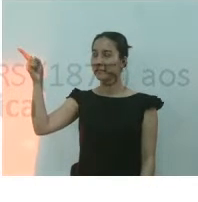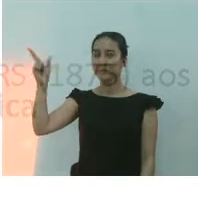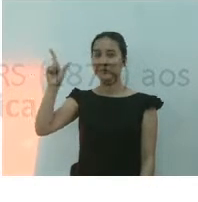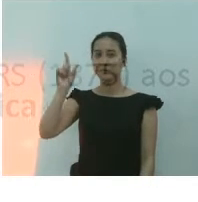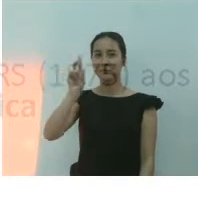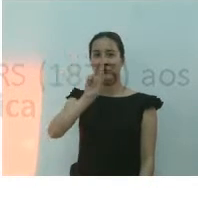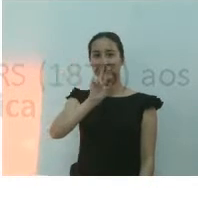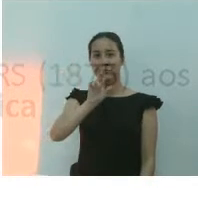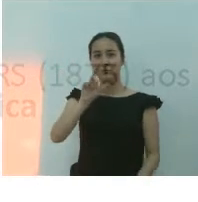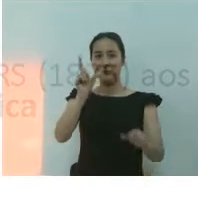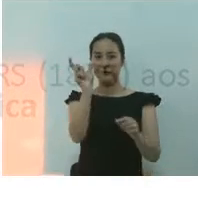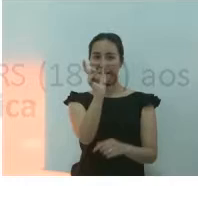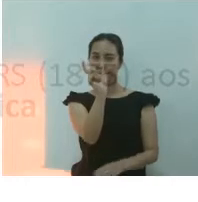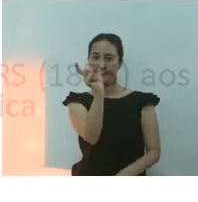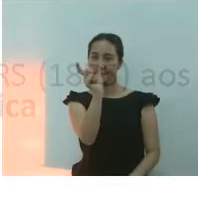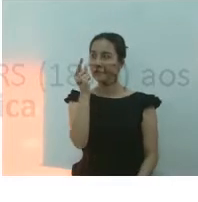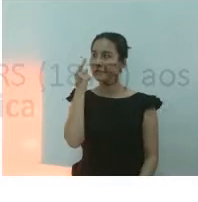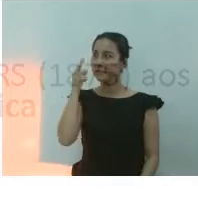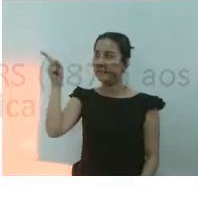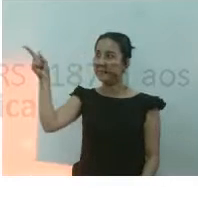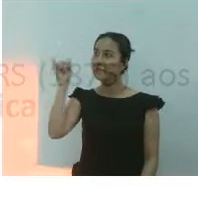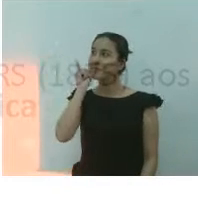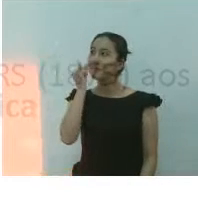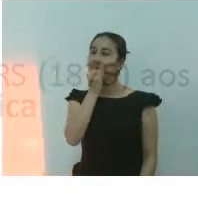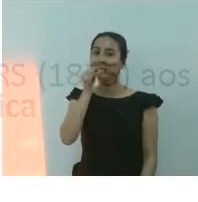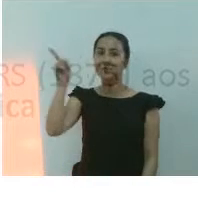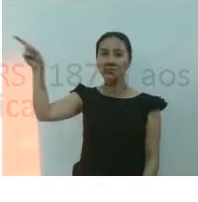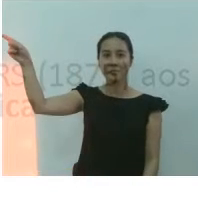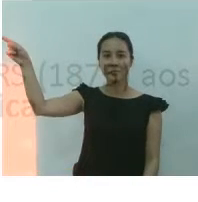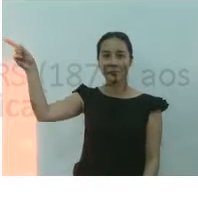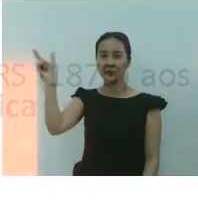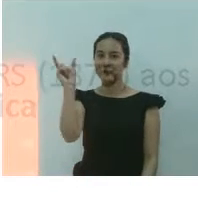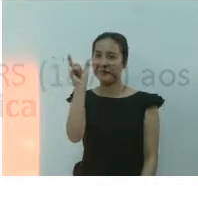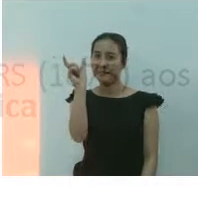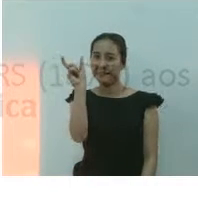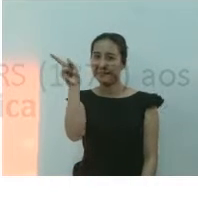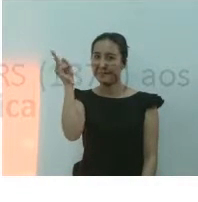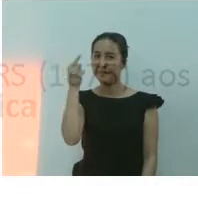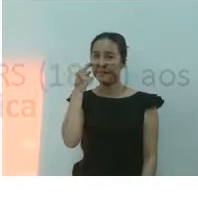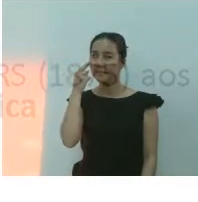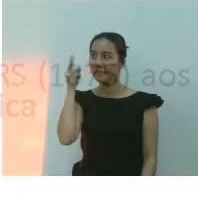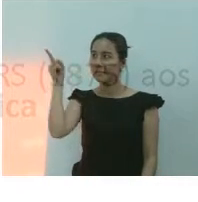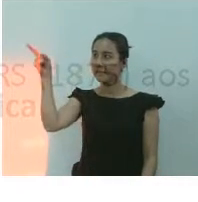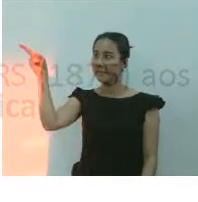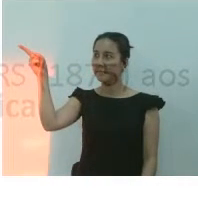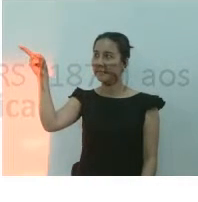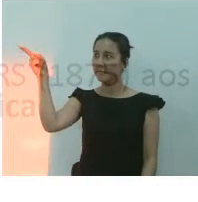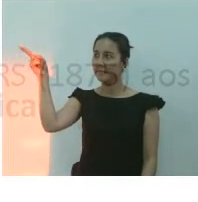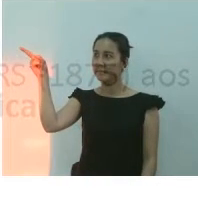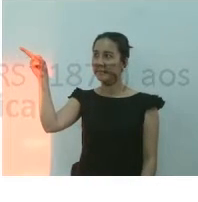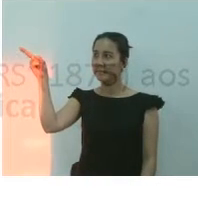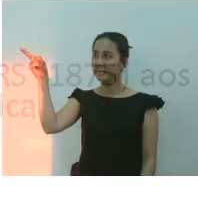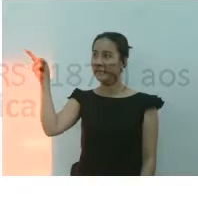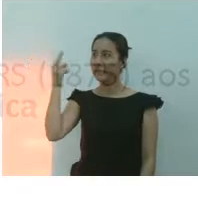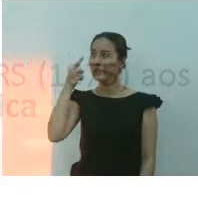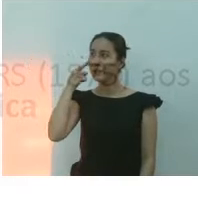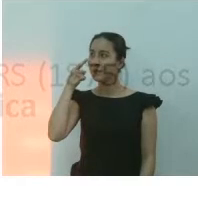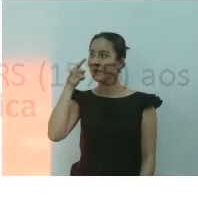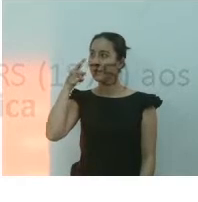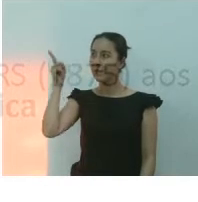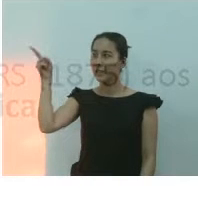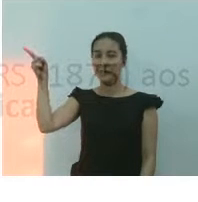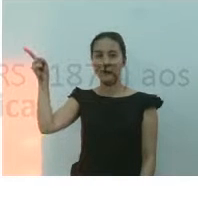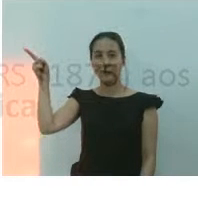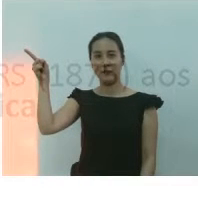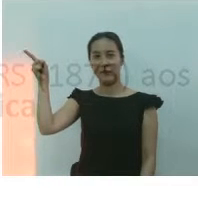américa origem devem ter andado de trem pra caramba de rimini até milão e depois de milão a